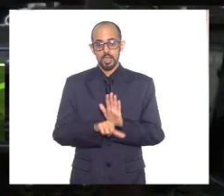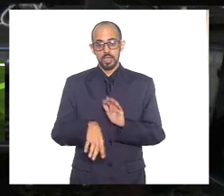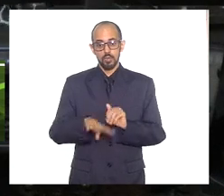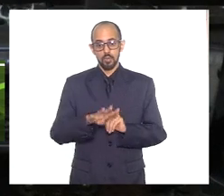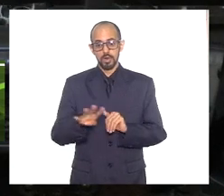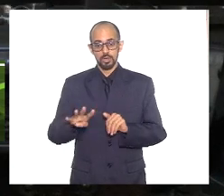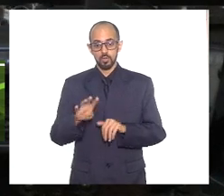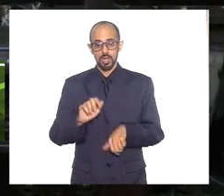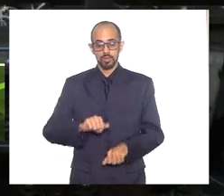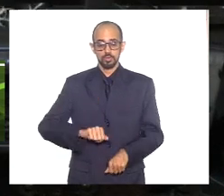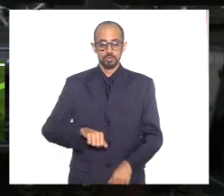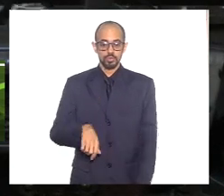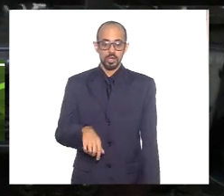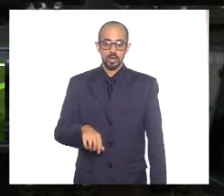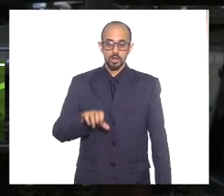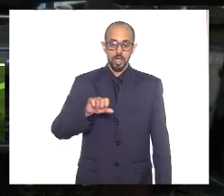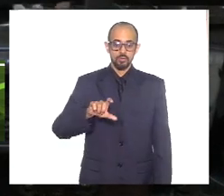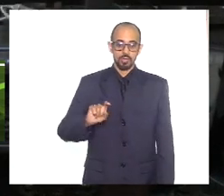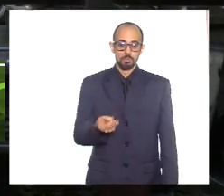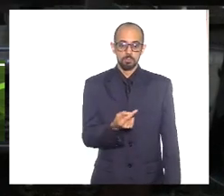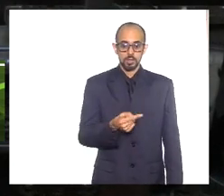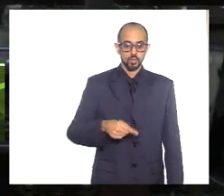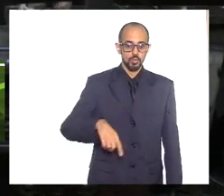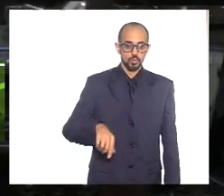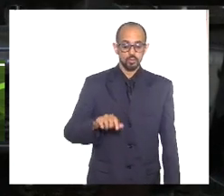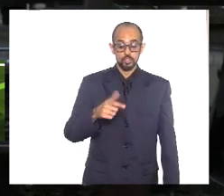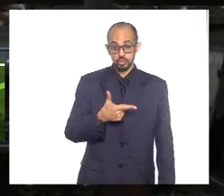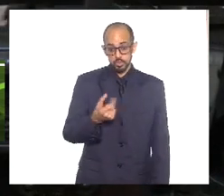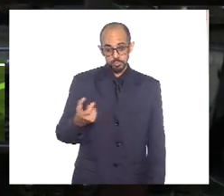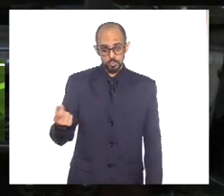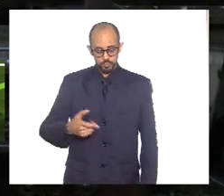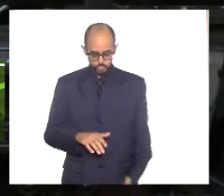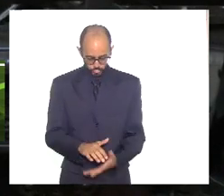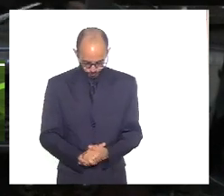9 de setembro de 2020. Quero